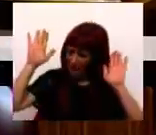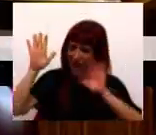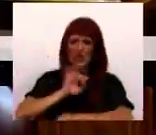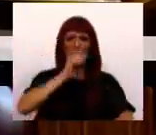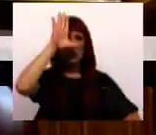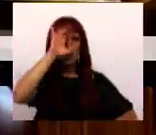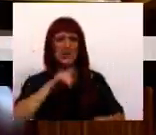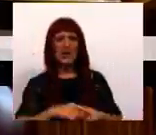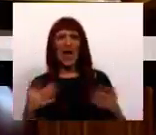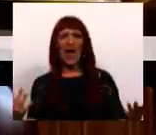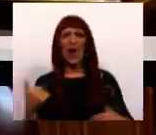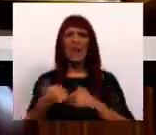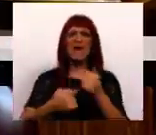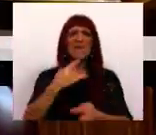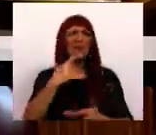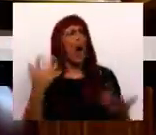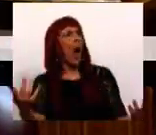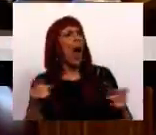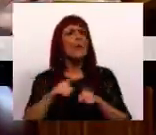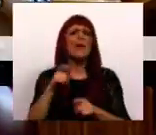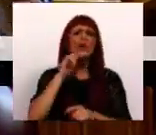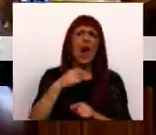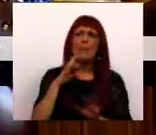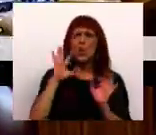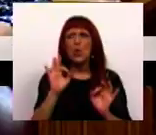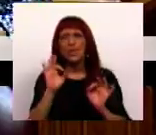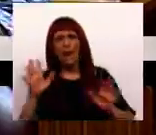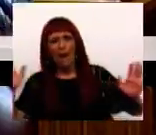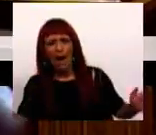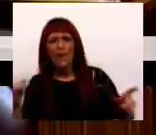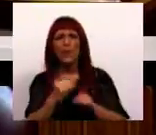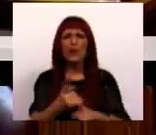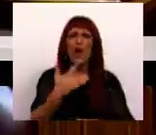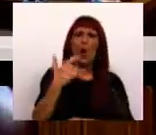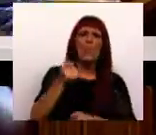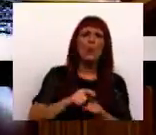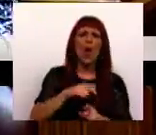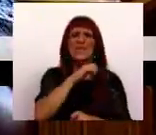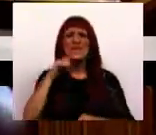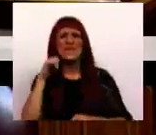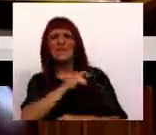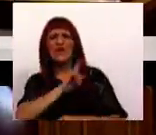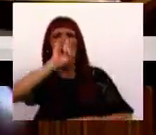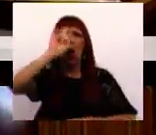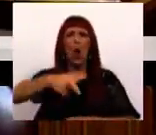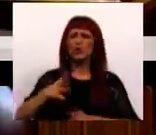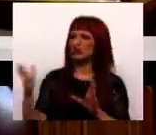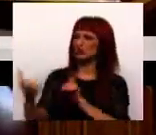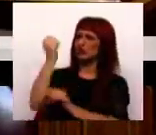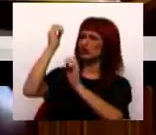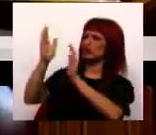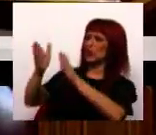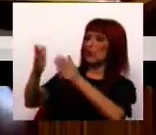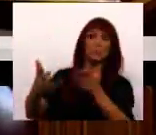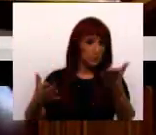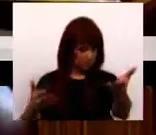Sr. Primeiro-Ministro, entretanto, dirá assim: mas temos que ter muito cuidado, porque não podemos sacrificar aquilo que já